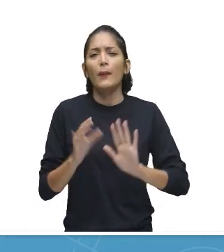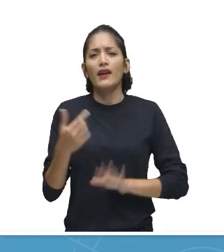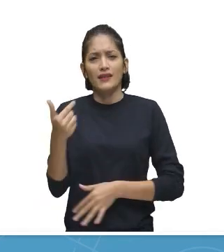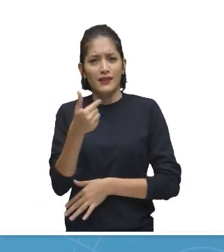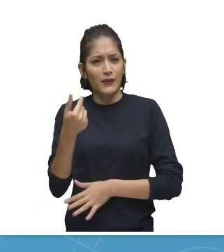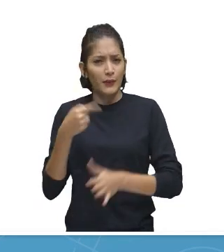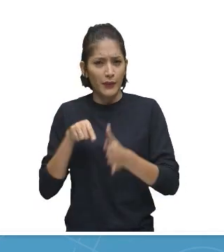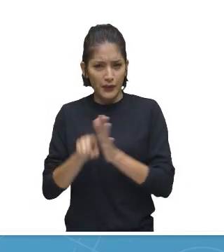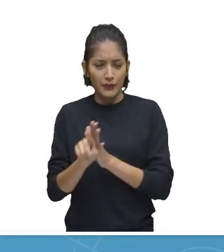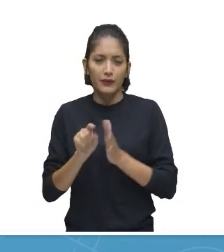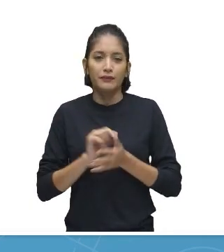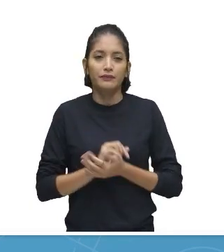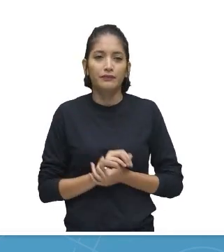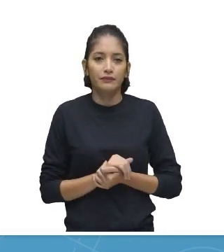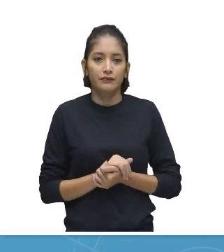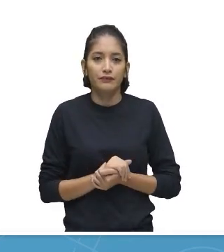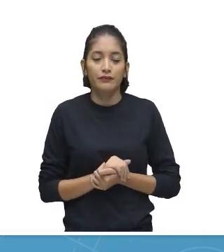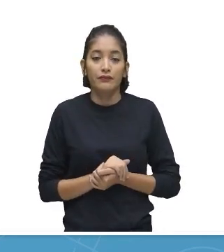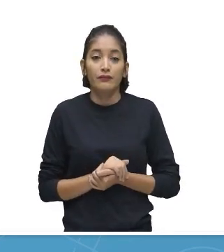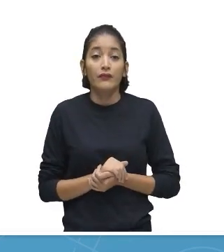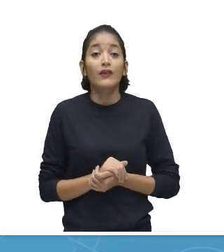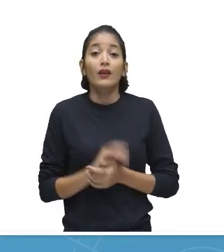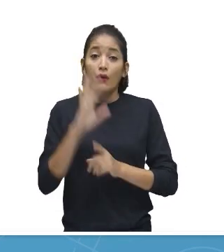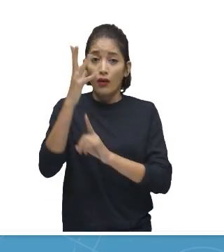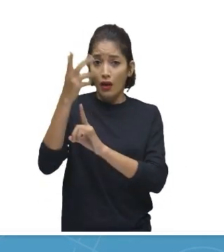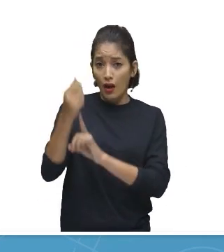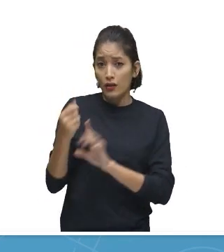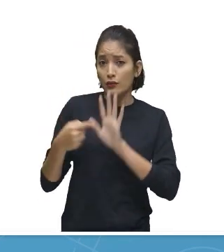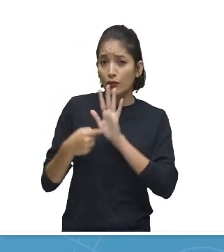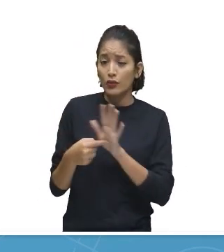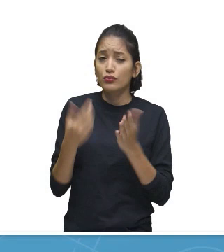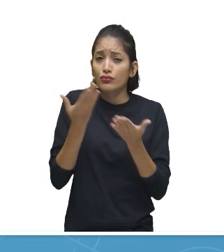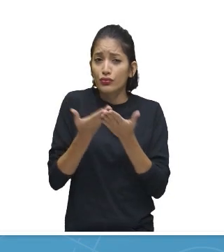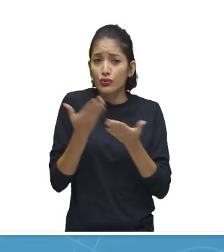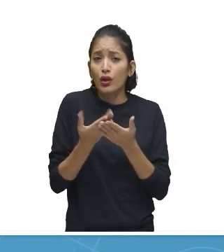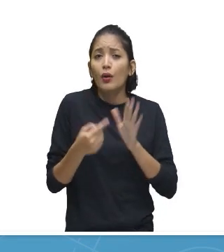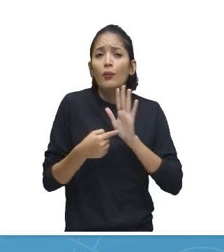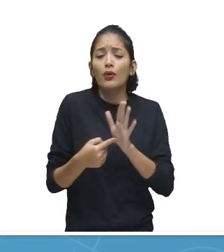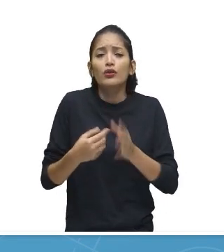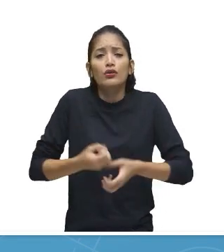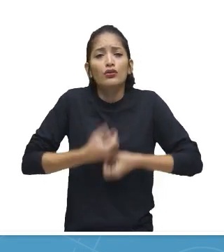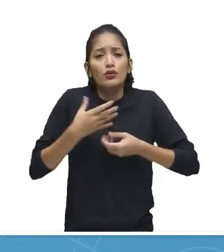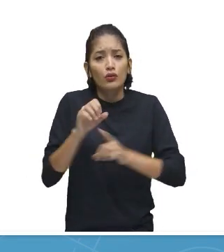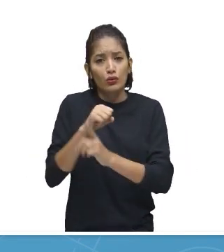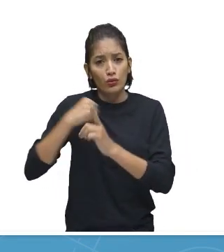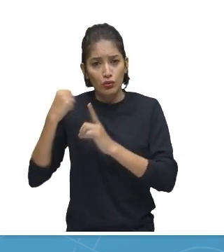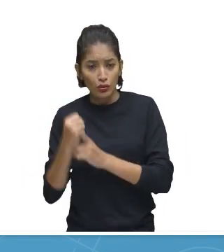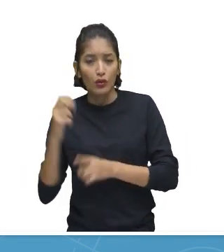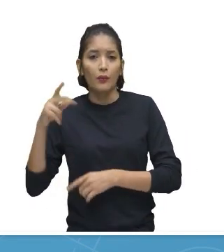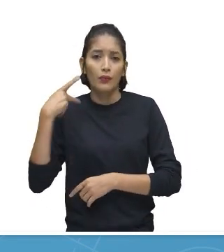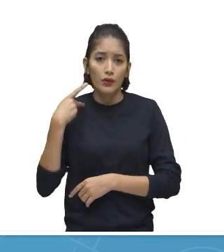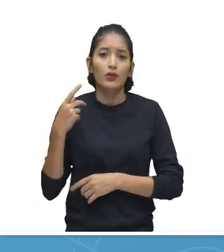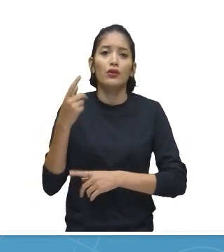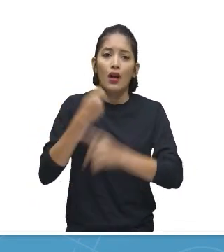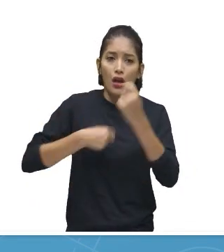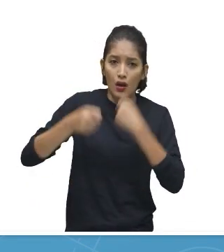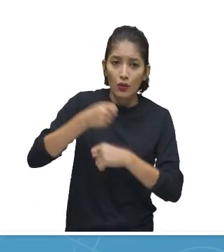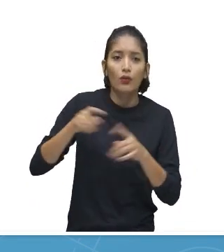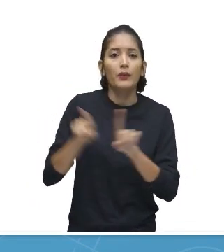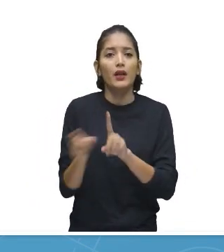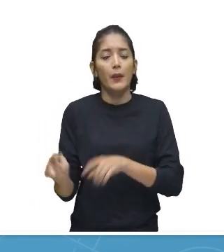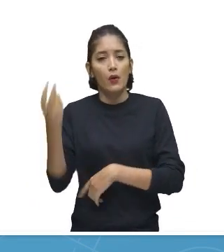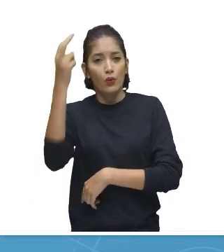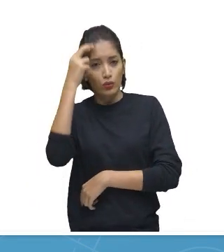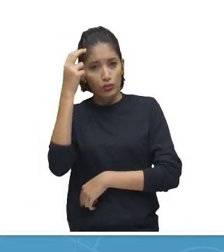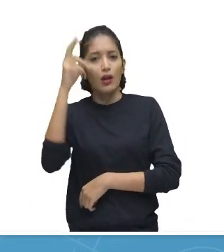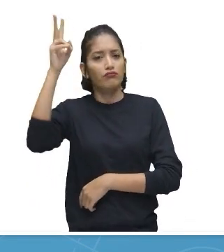questão? As obras de arte apresentadas nesta aula, elas expressam aspectos sociais, políticos, econômicos e culturais da